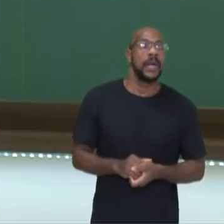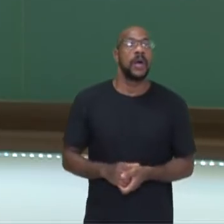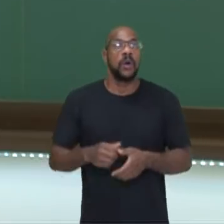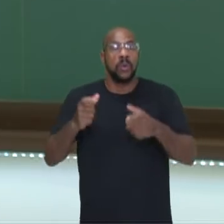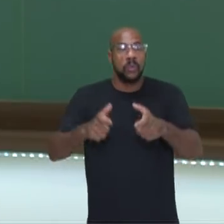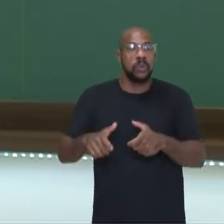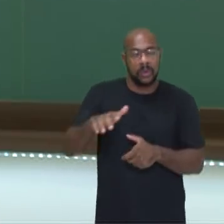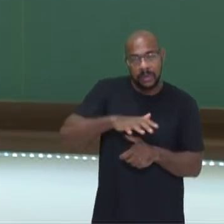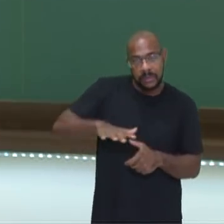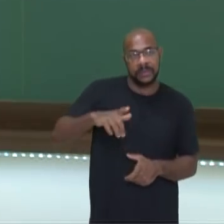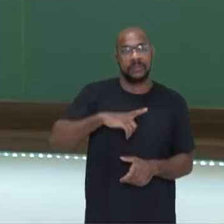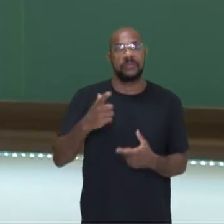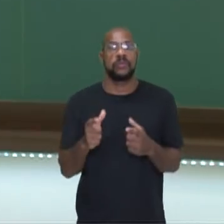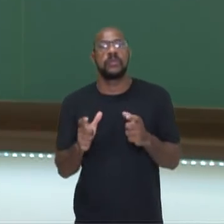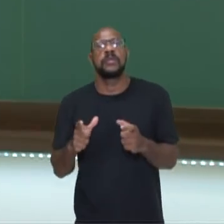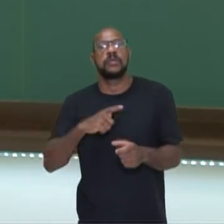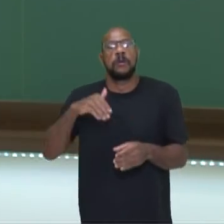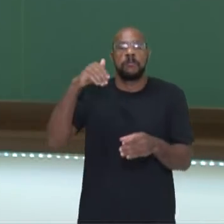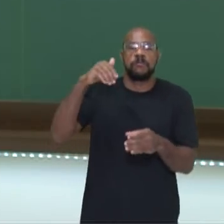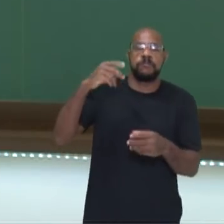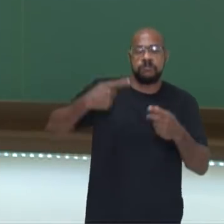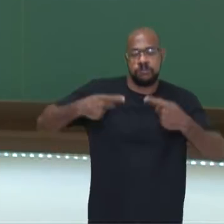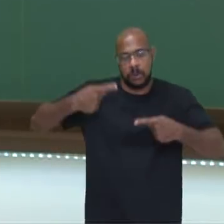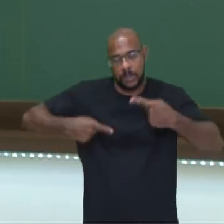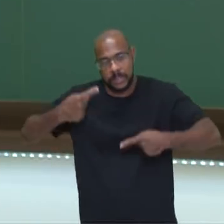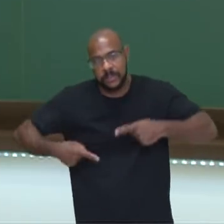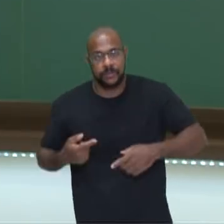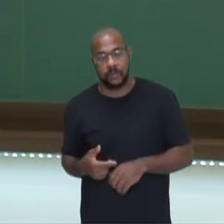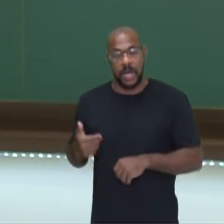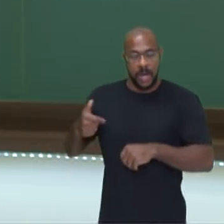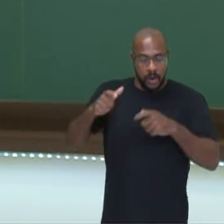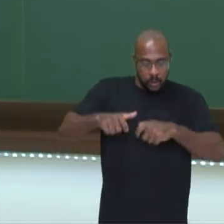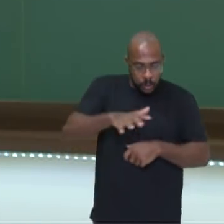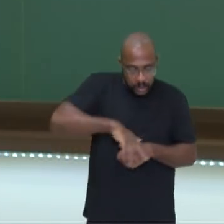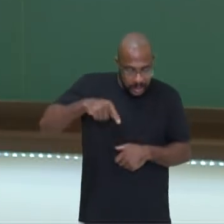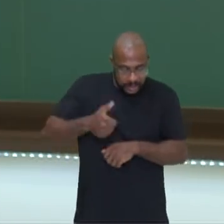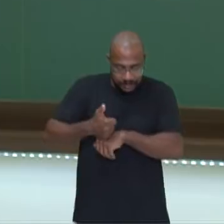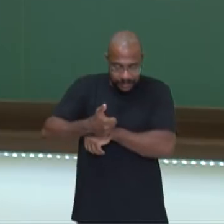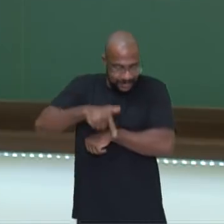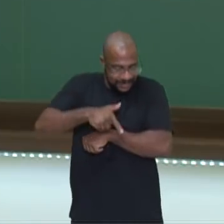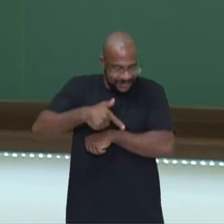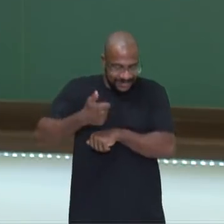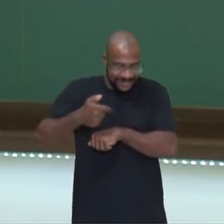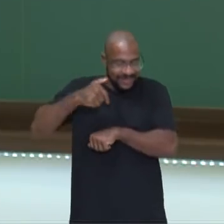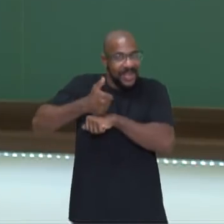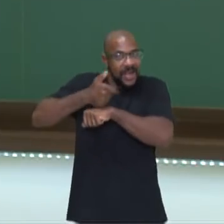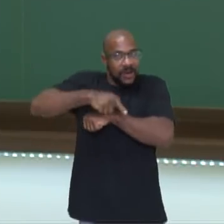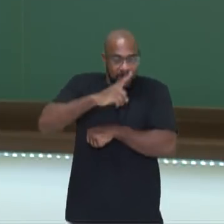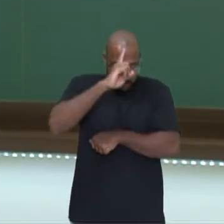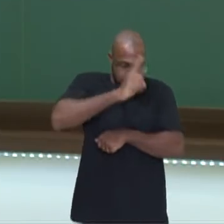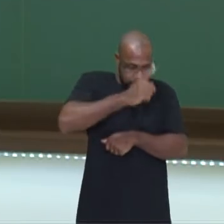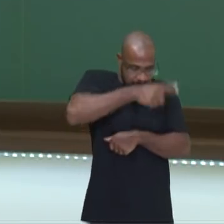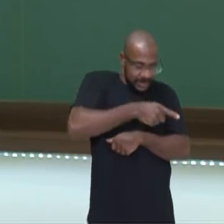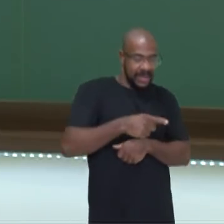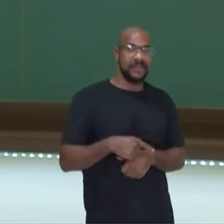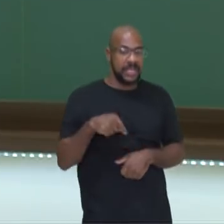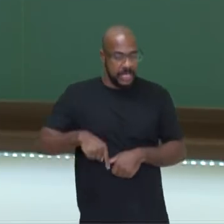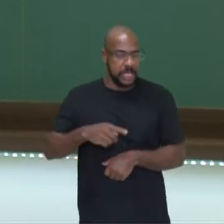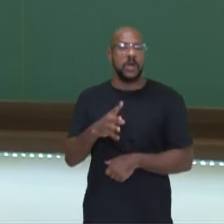grande prestígio, a região que esse coronel dominava, que ele era bastante conhecido, bem votado, tinha um